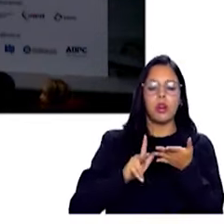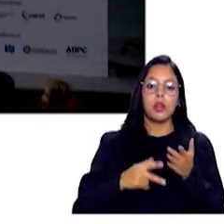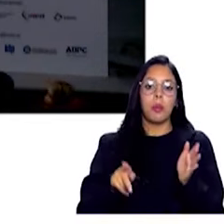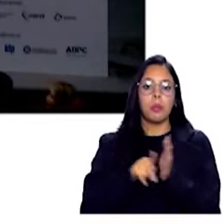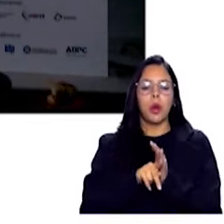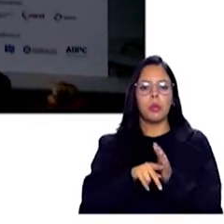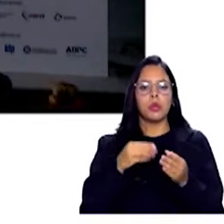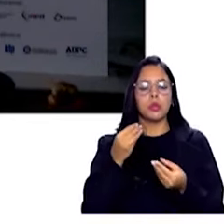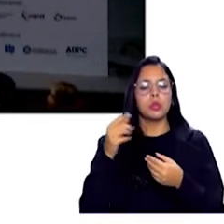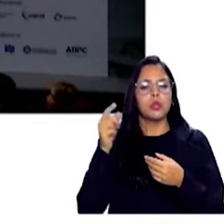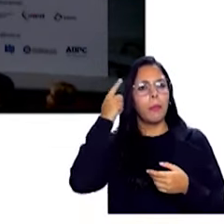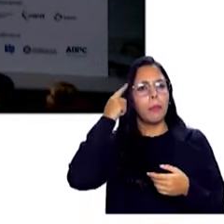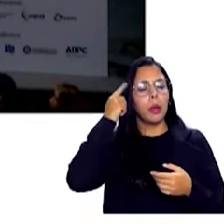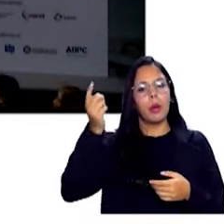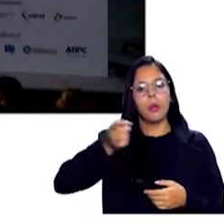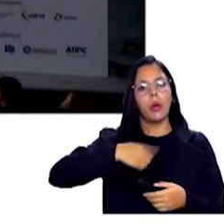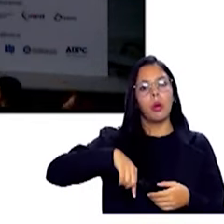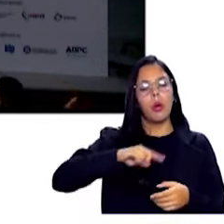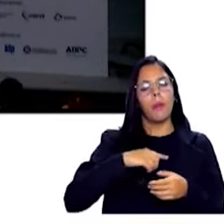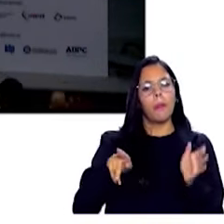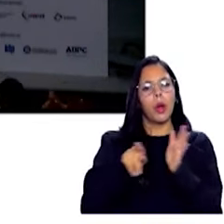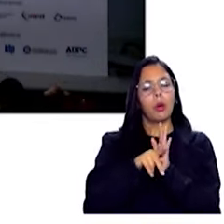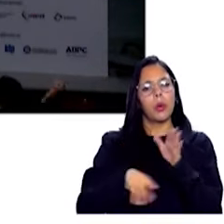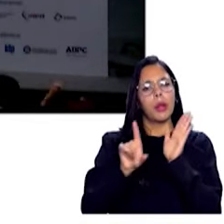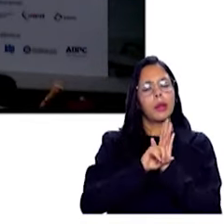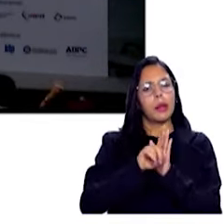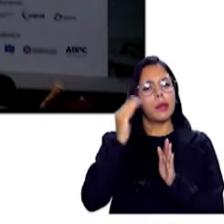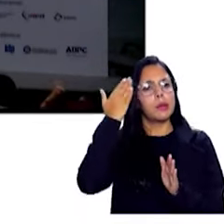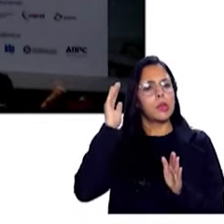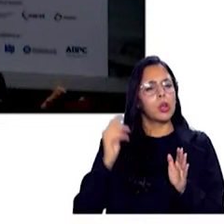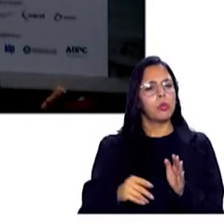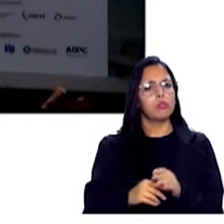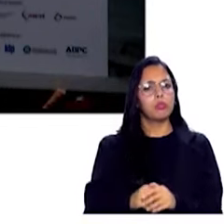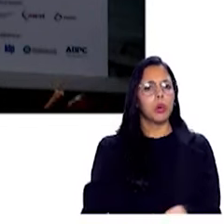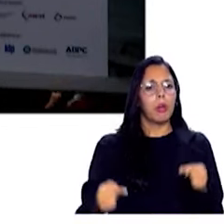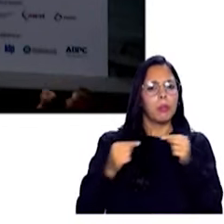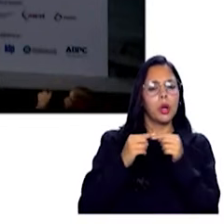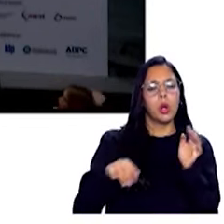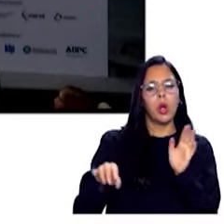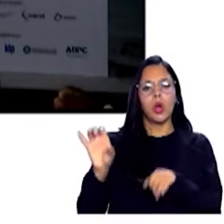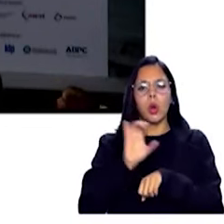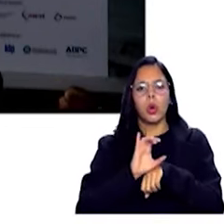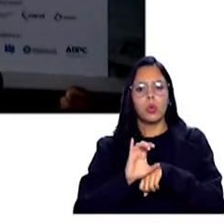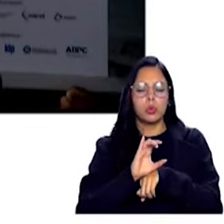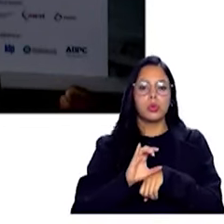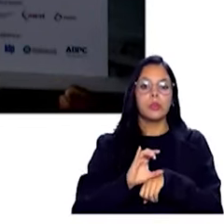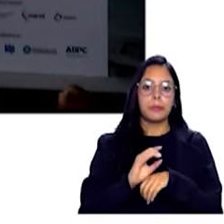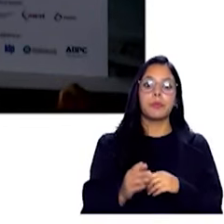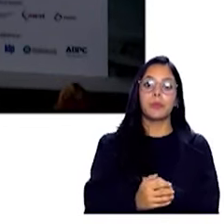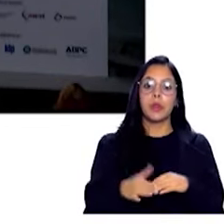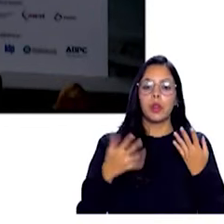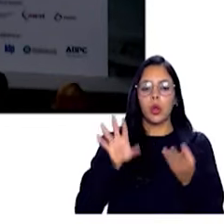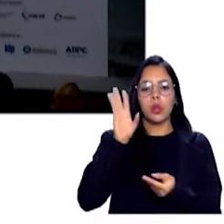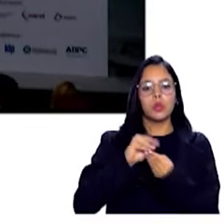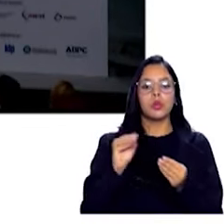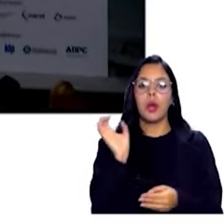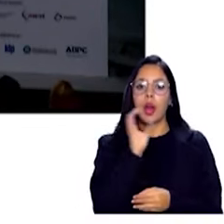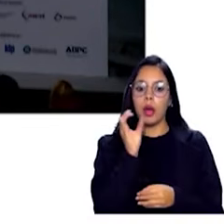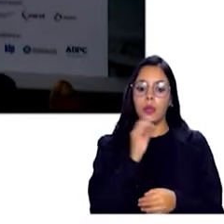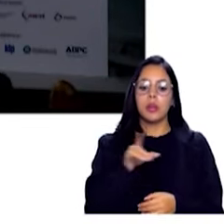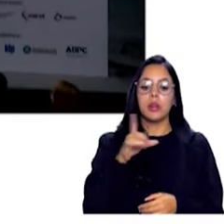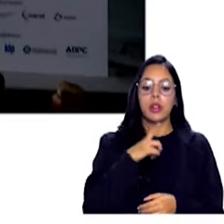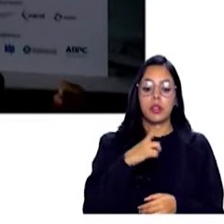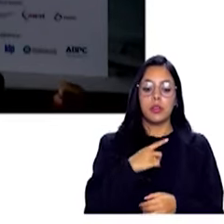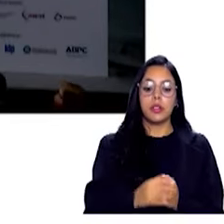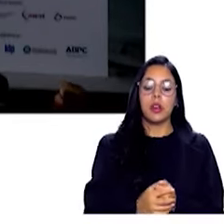pensamentos sobre a Interpretação da Lei perante a constituição então com esse breve resumo fica aqui